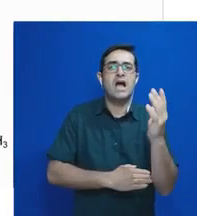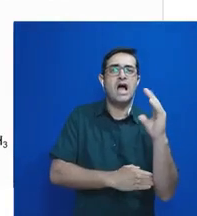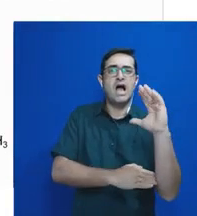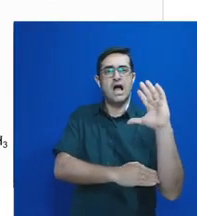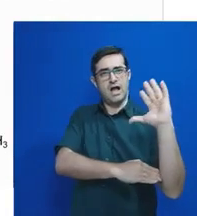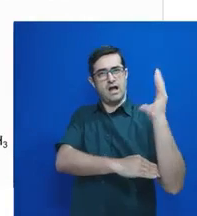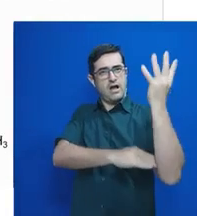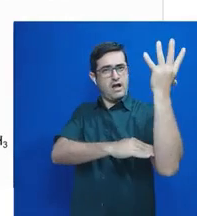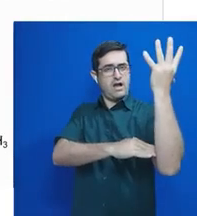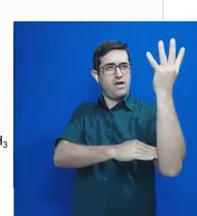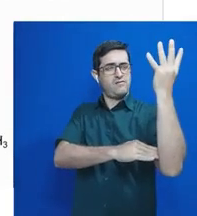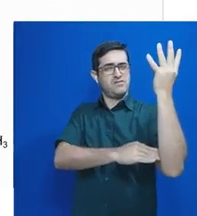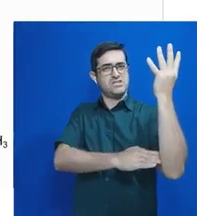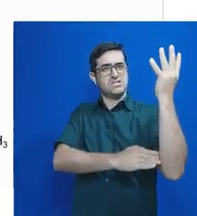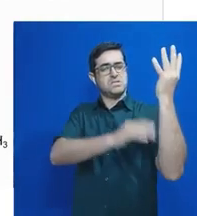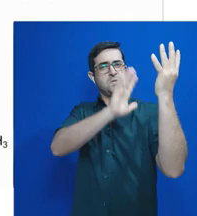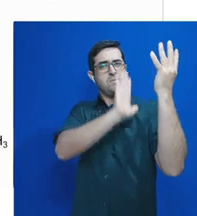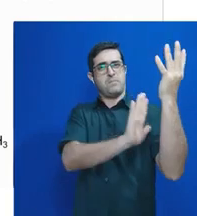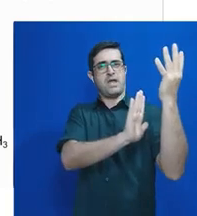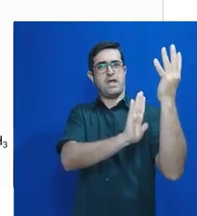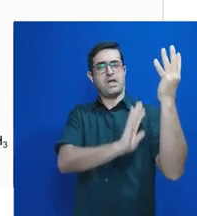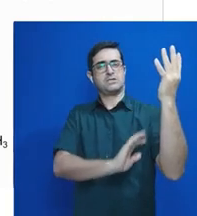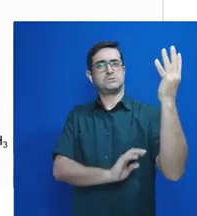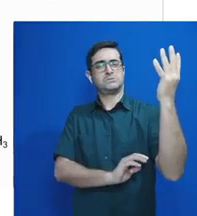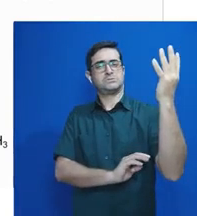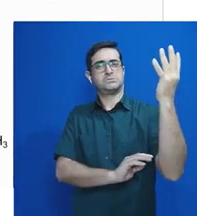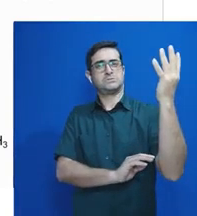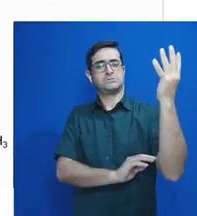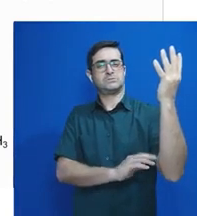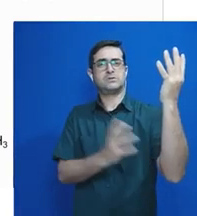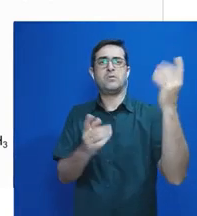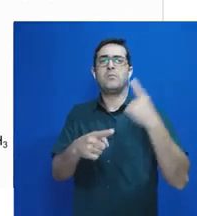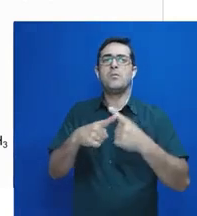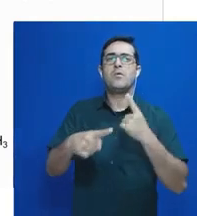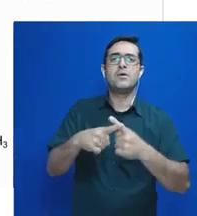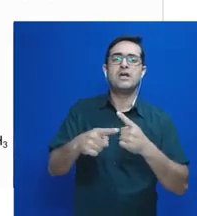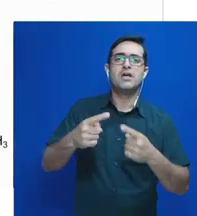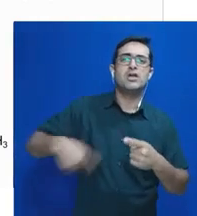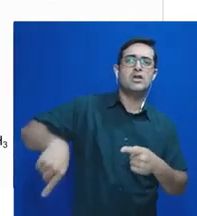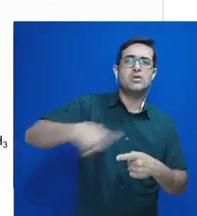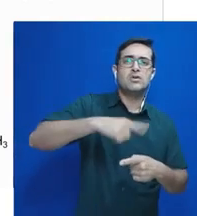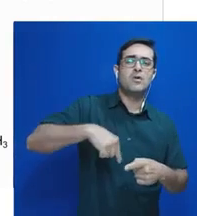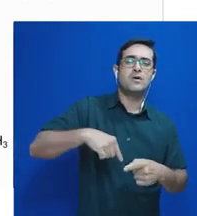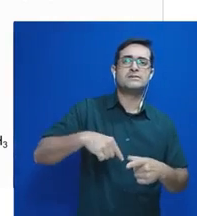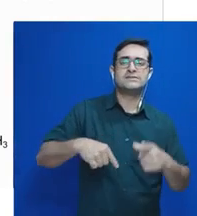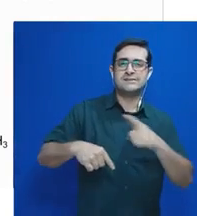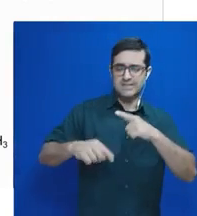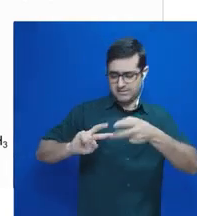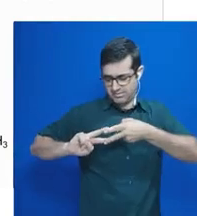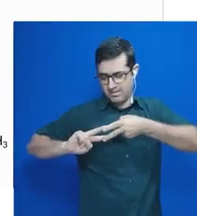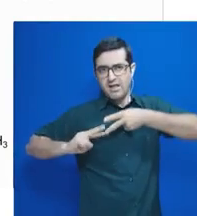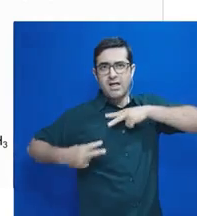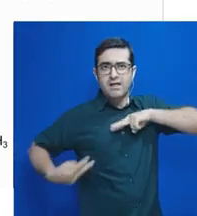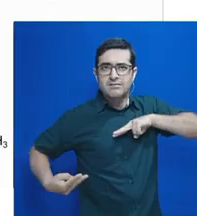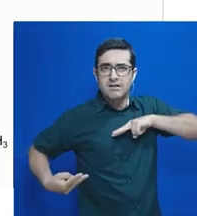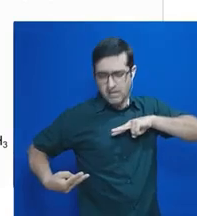permanece em pé, por que nós temos, né, a nossa dupla hélice lá no DNA, e isso se